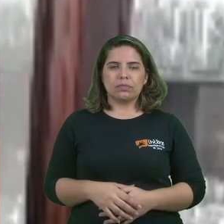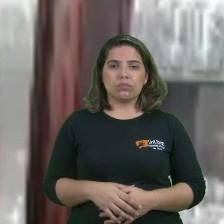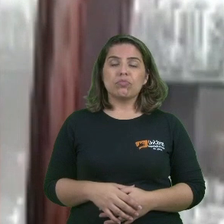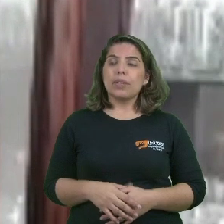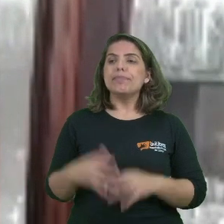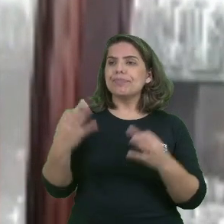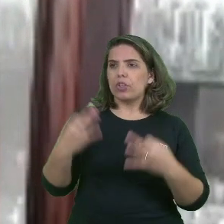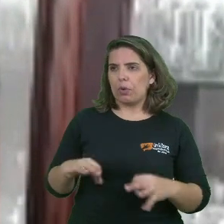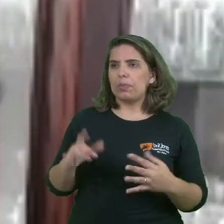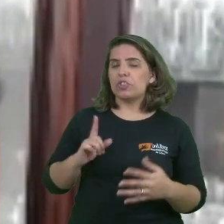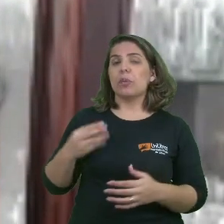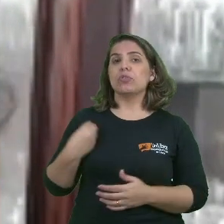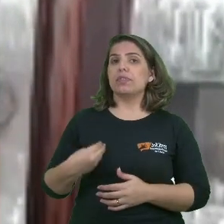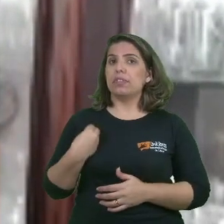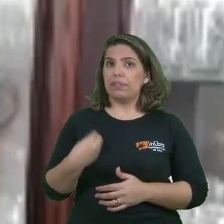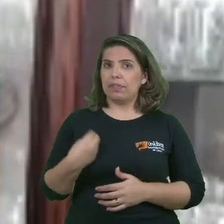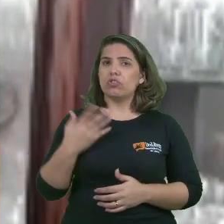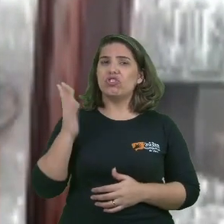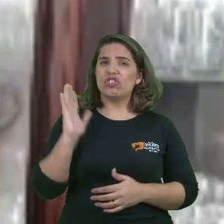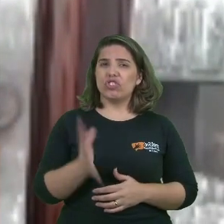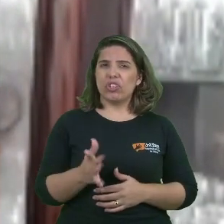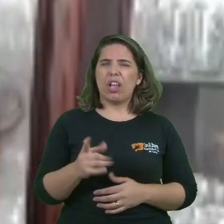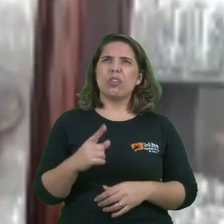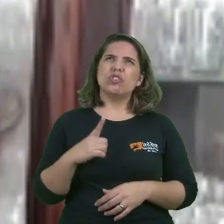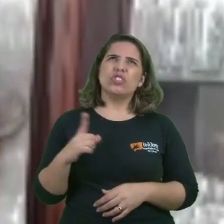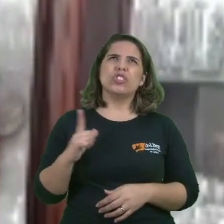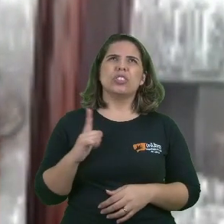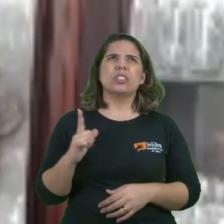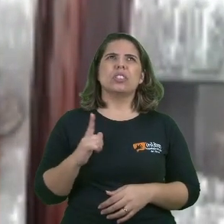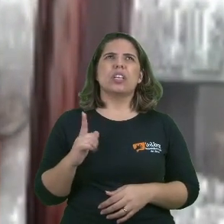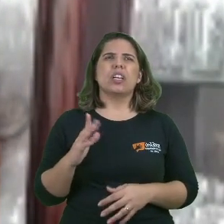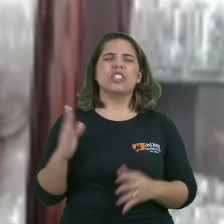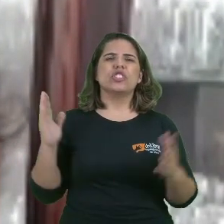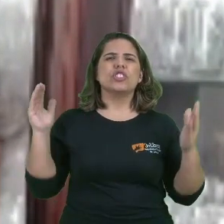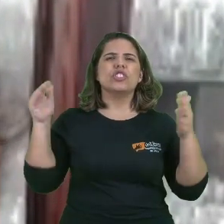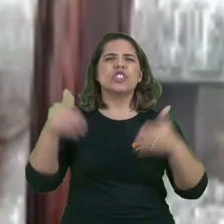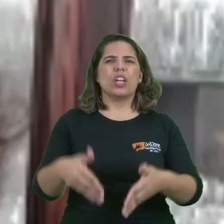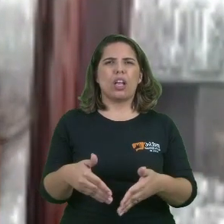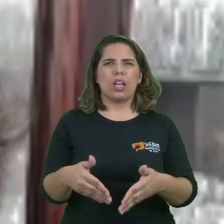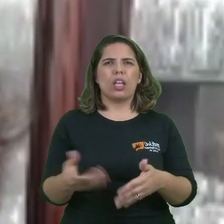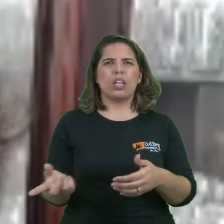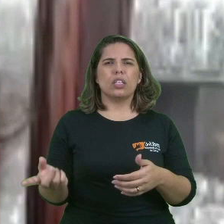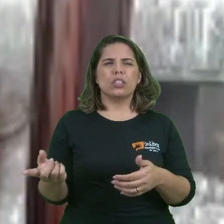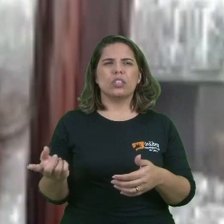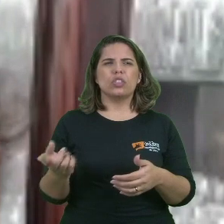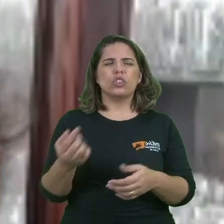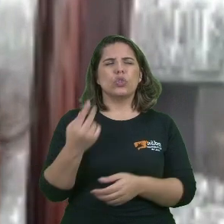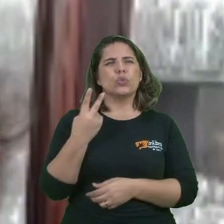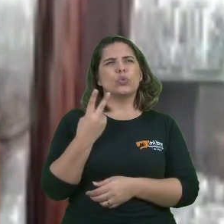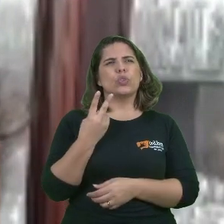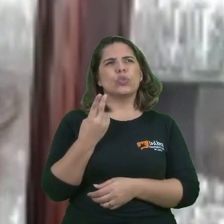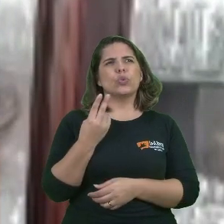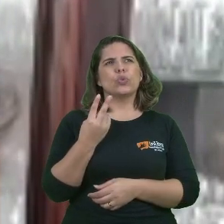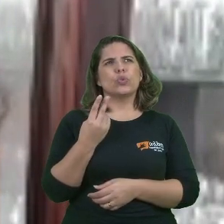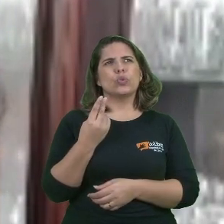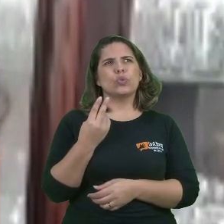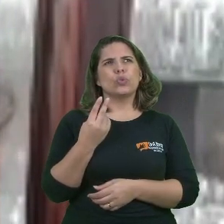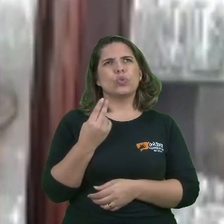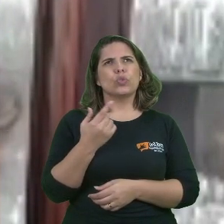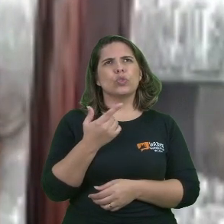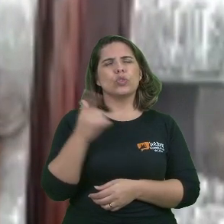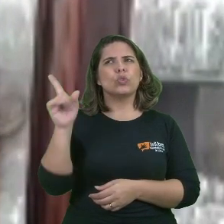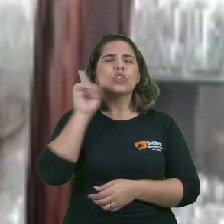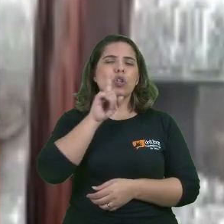nós estávamos vivendo já eu tinha assim chegando já e doze e doze anos